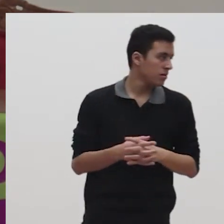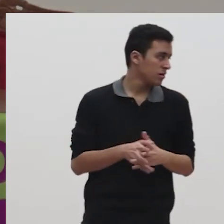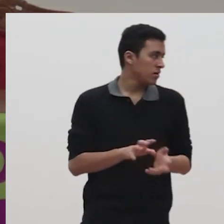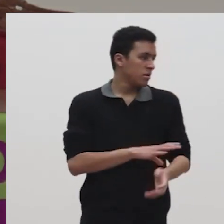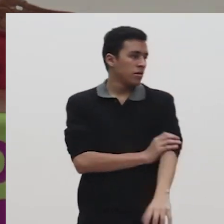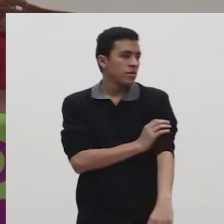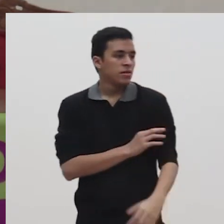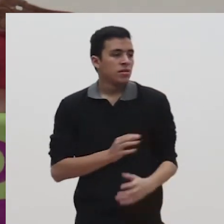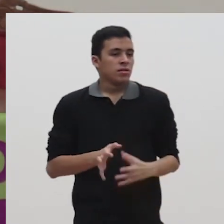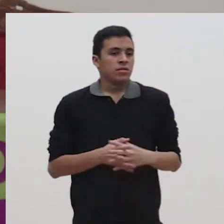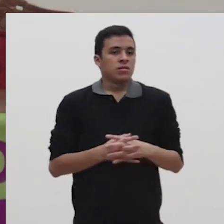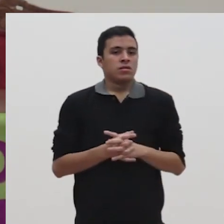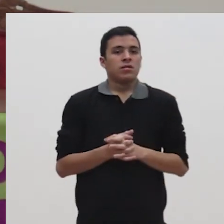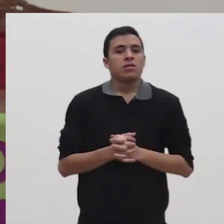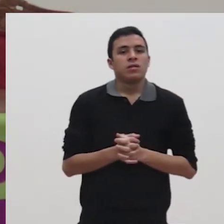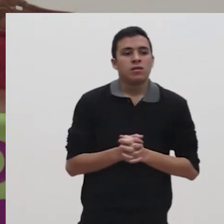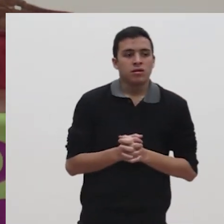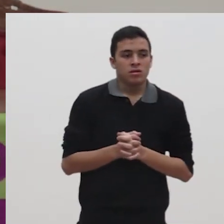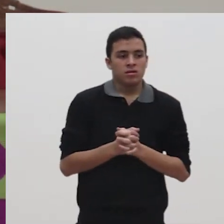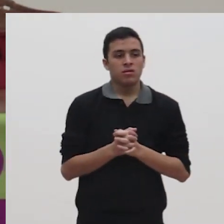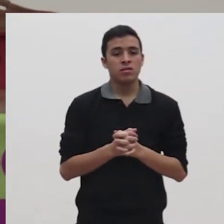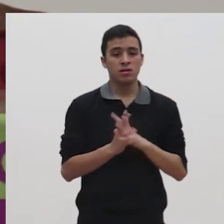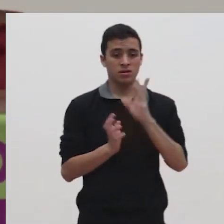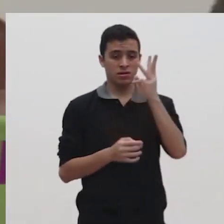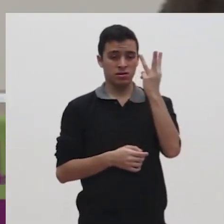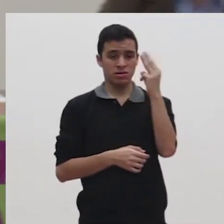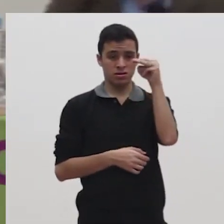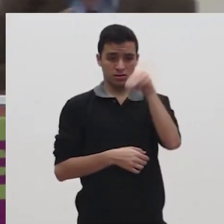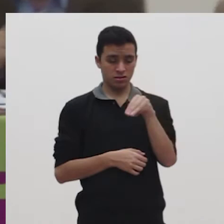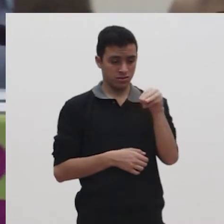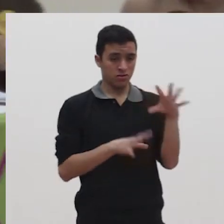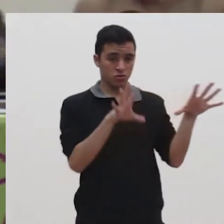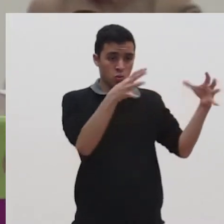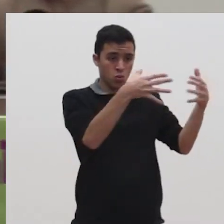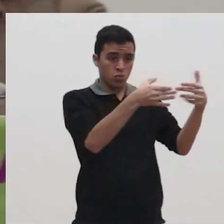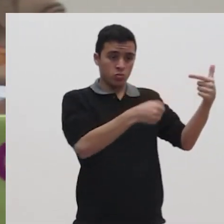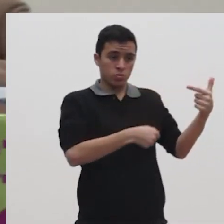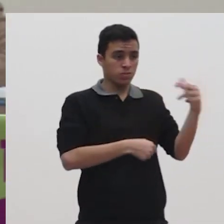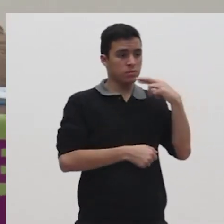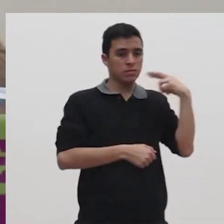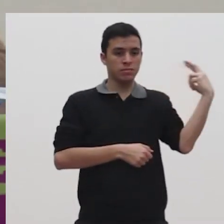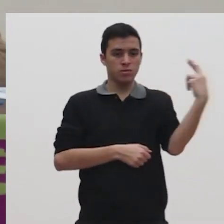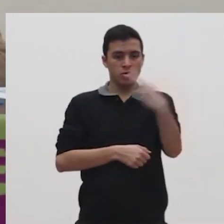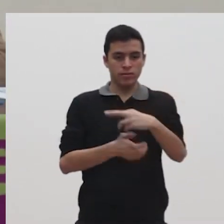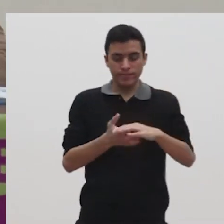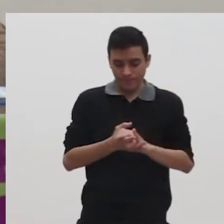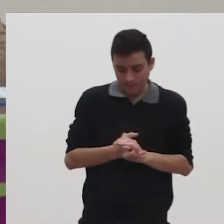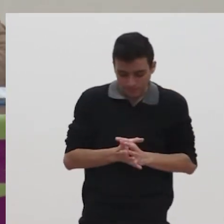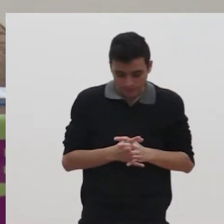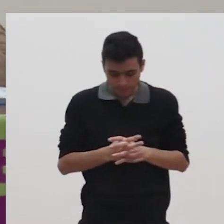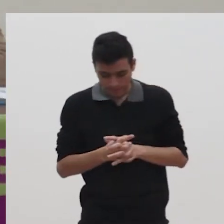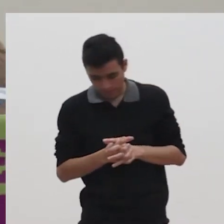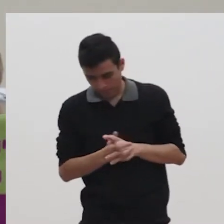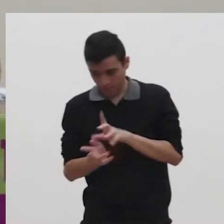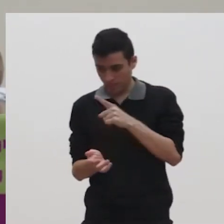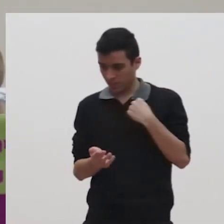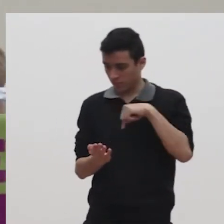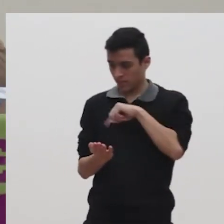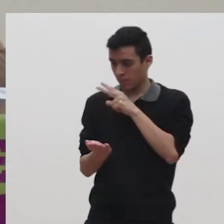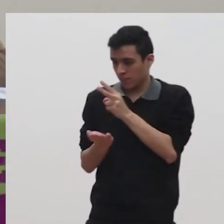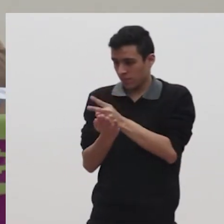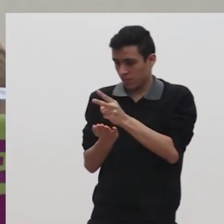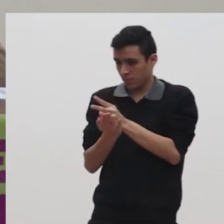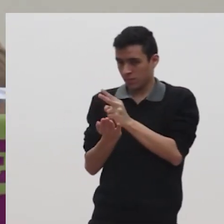Com mil perdões. 3 minutos para a chapa 2. Bem,